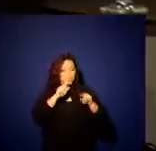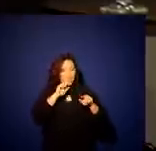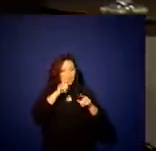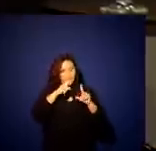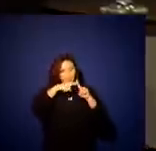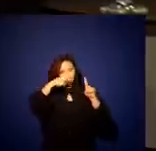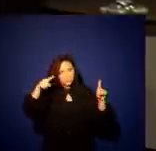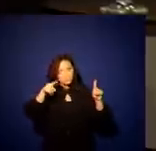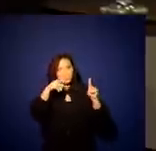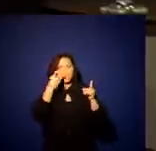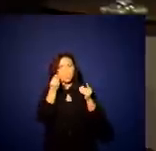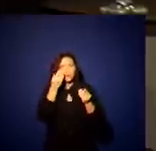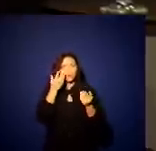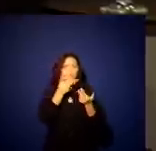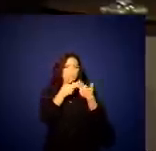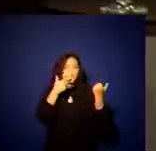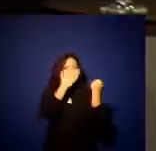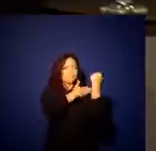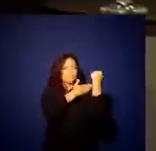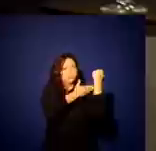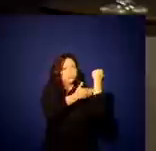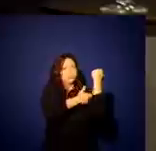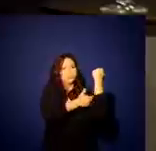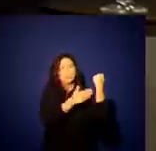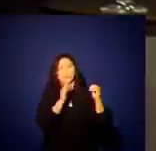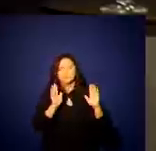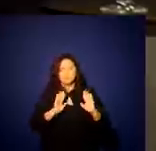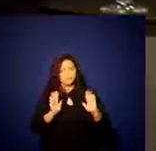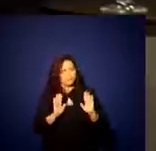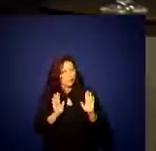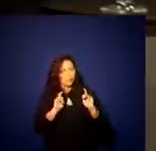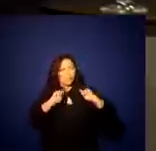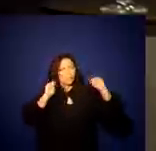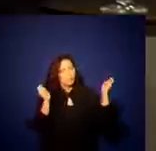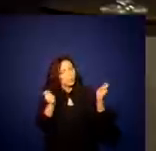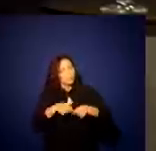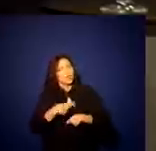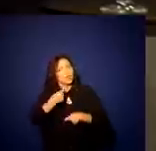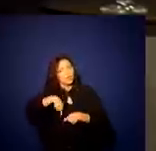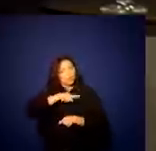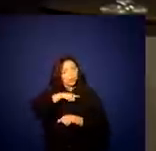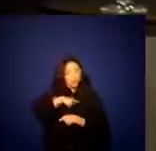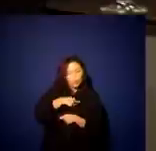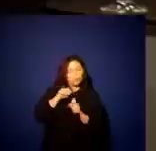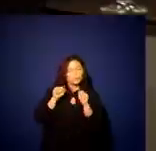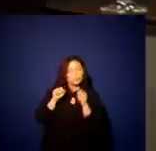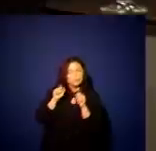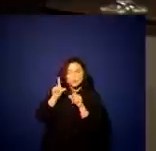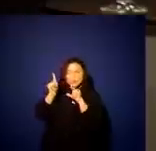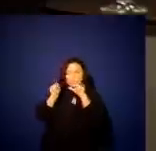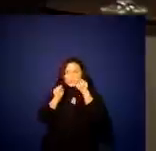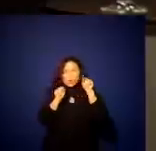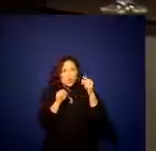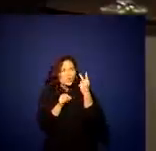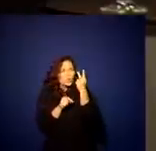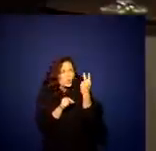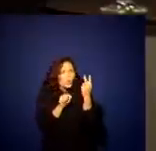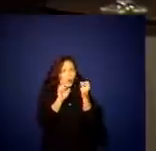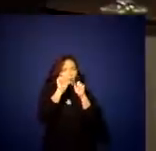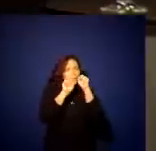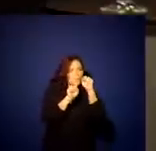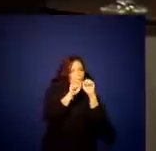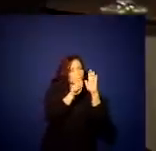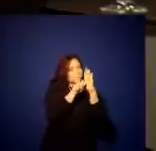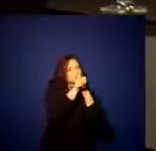Beta no seu portfólio eu acho que tem boas empresas nos seus discos setores no valor já simétrico agora a gente